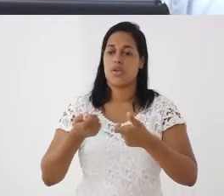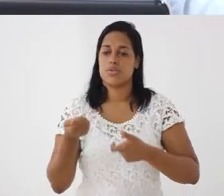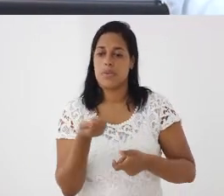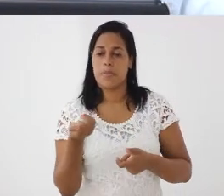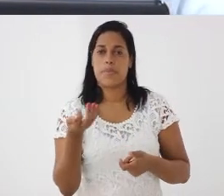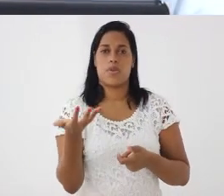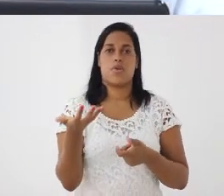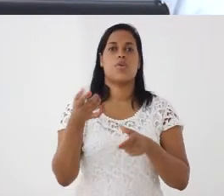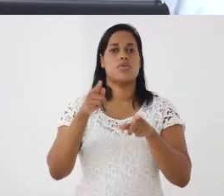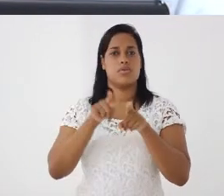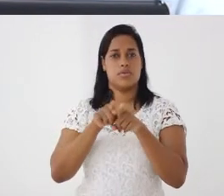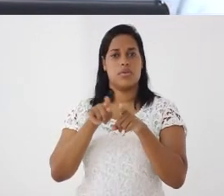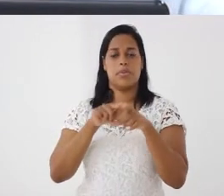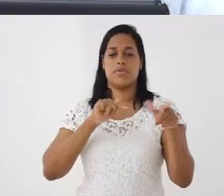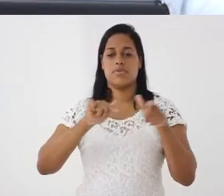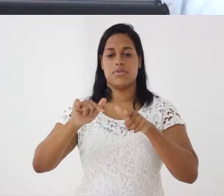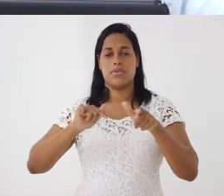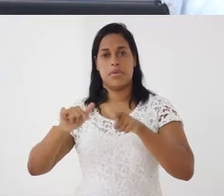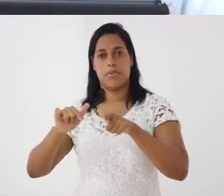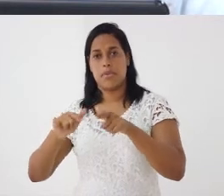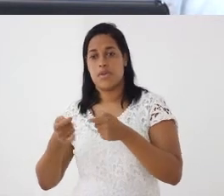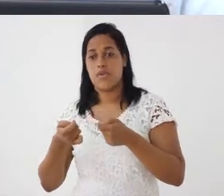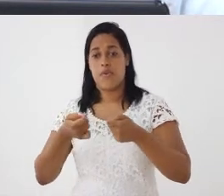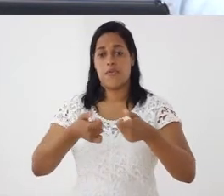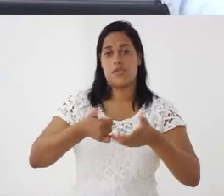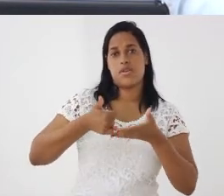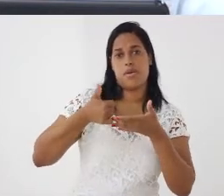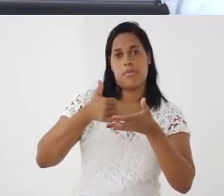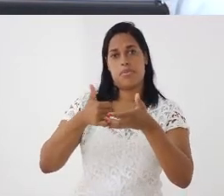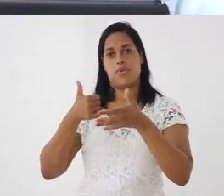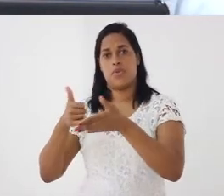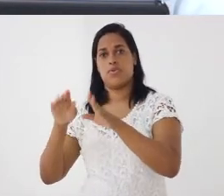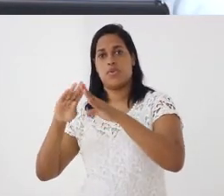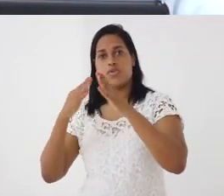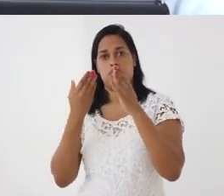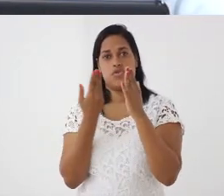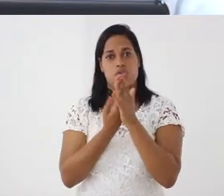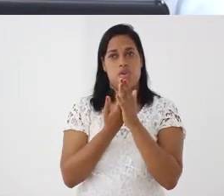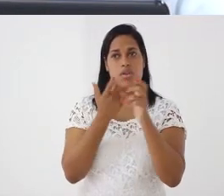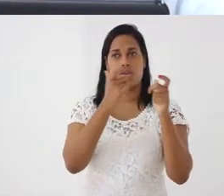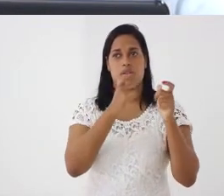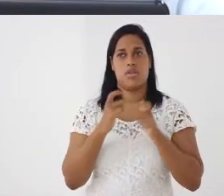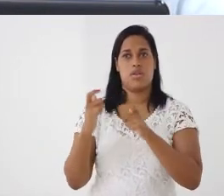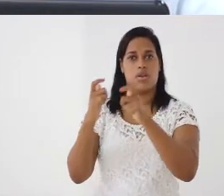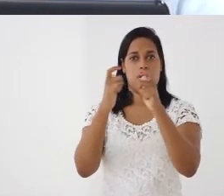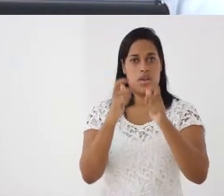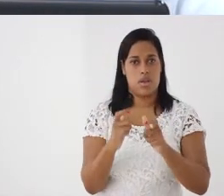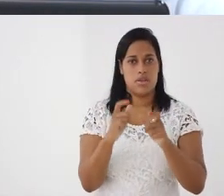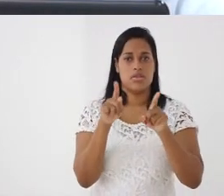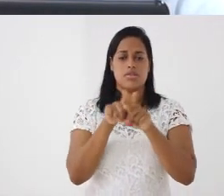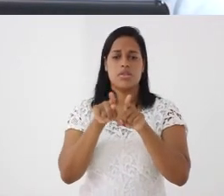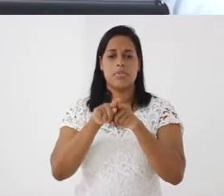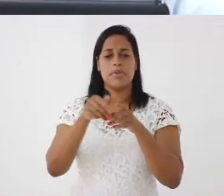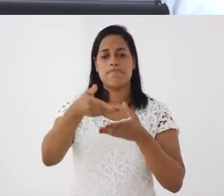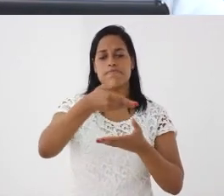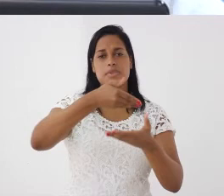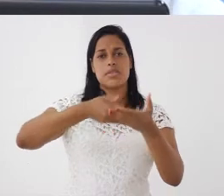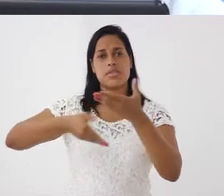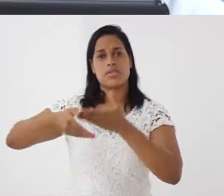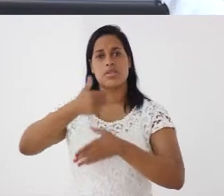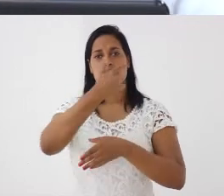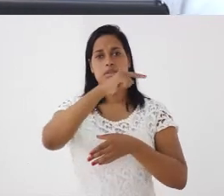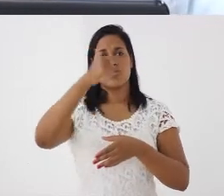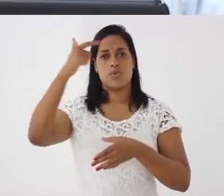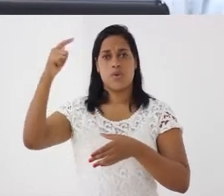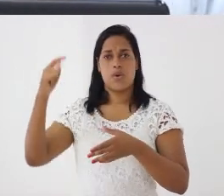produtos e serviços à comunidade, oferecer apoio às escolas locais e fazer parcerias com